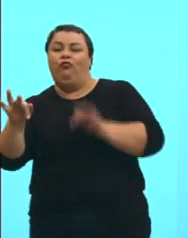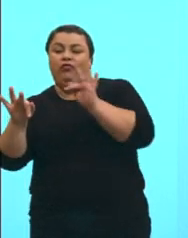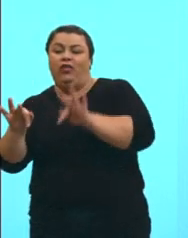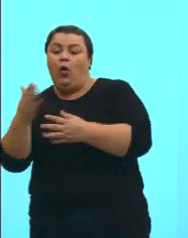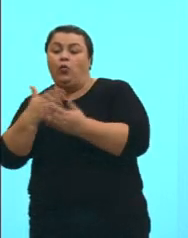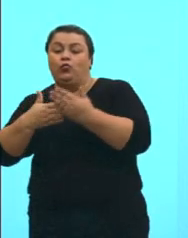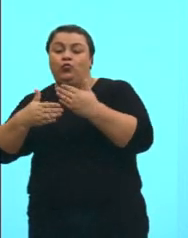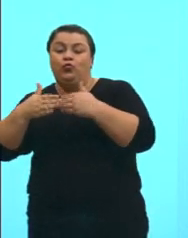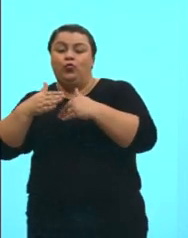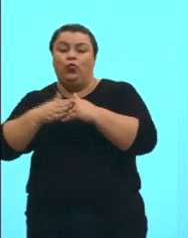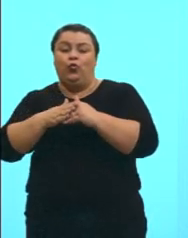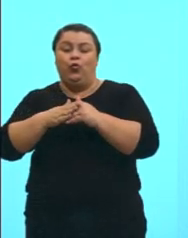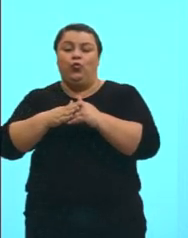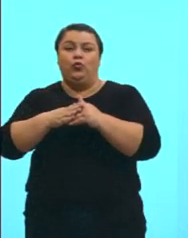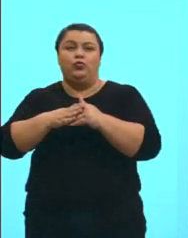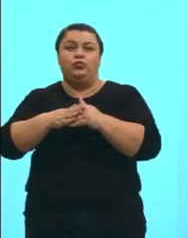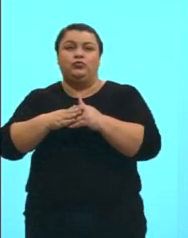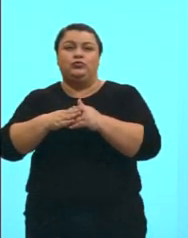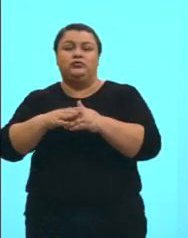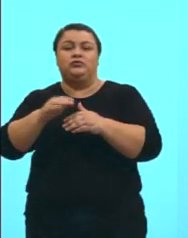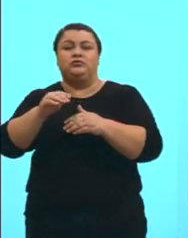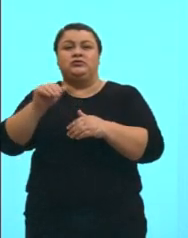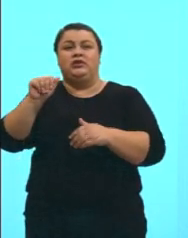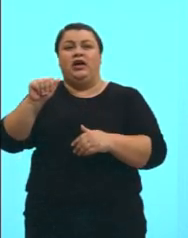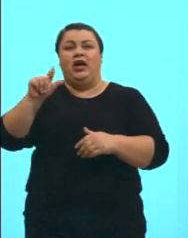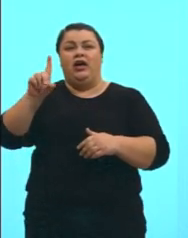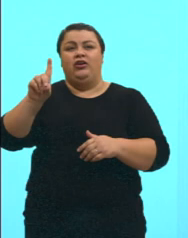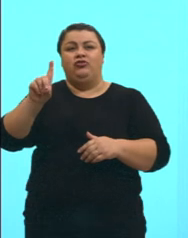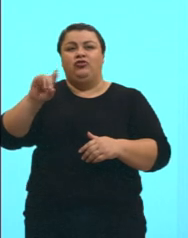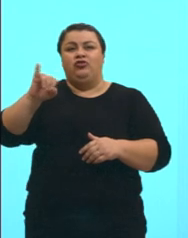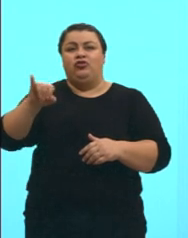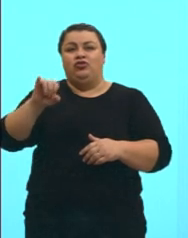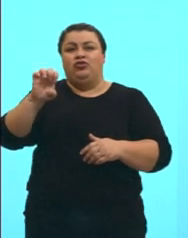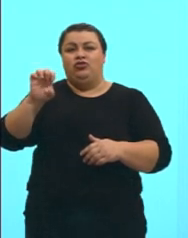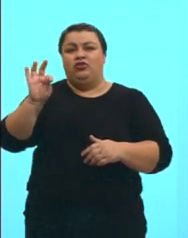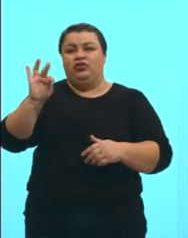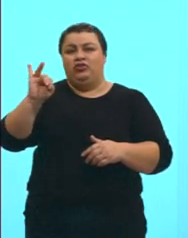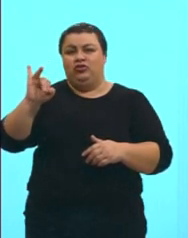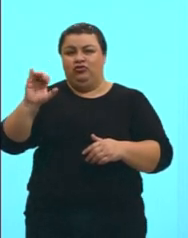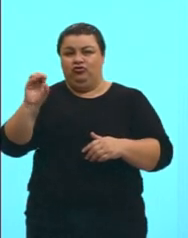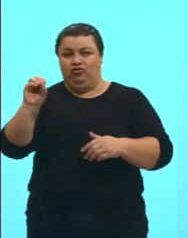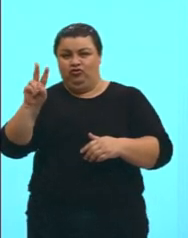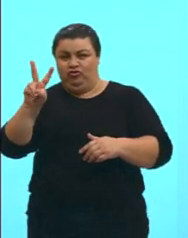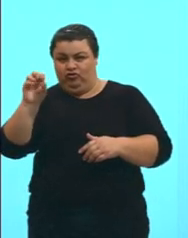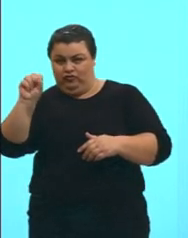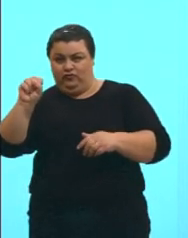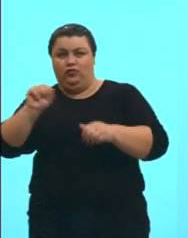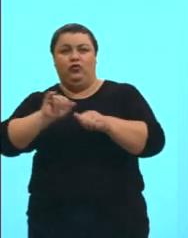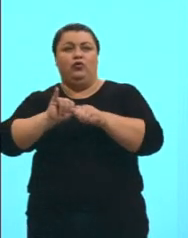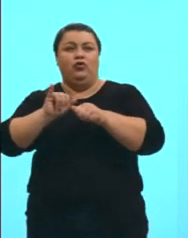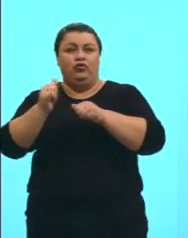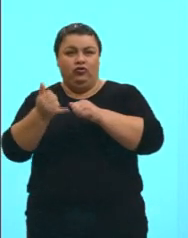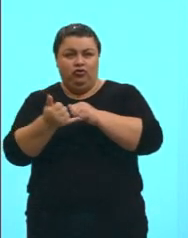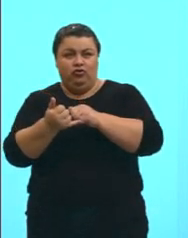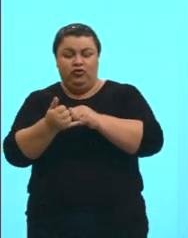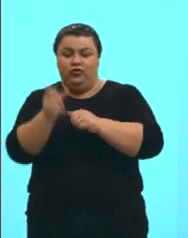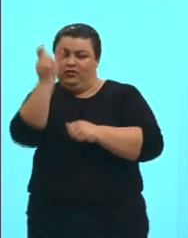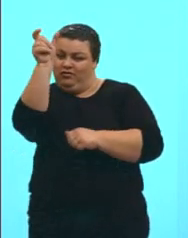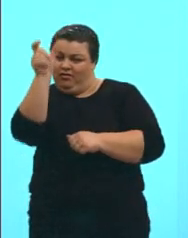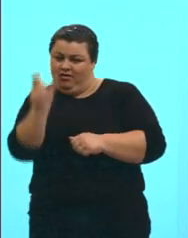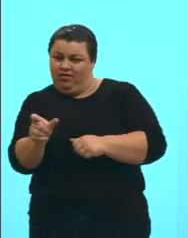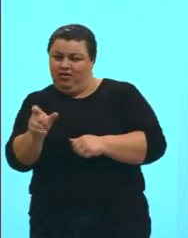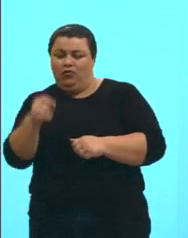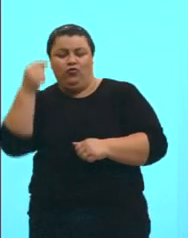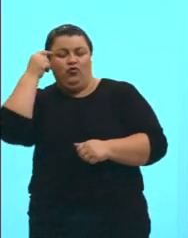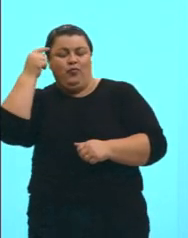adjetivos ficam aqui e poderiam completar esta lacuna quando a gente pensa nas palavras com